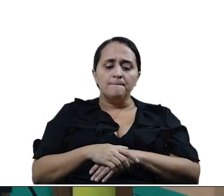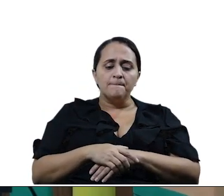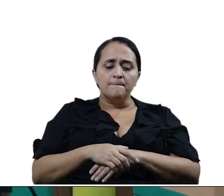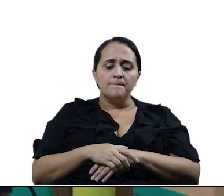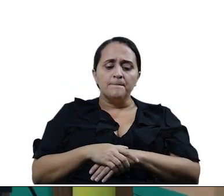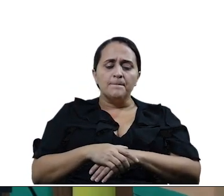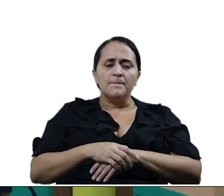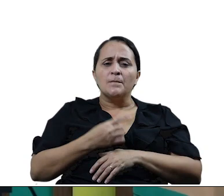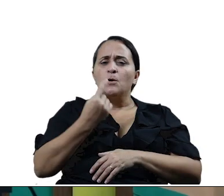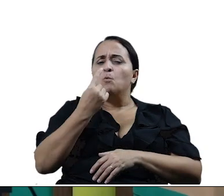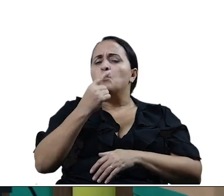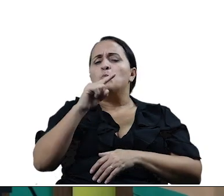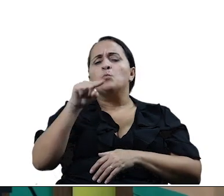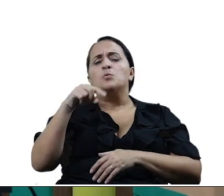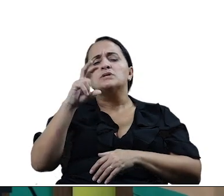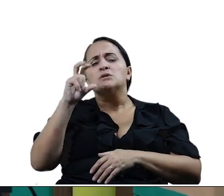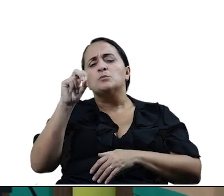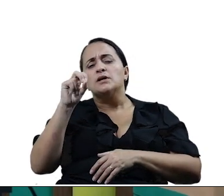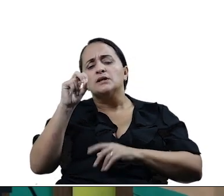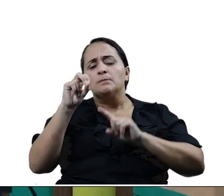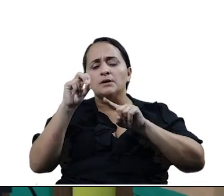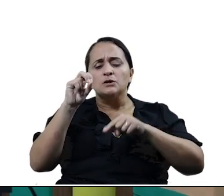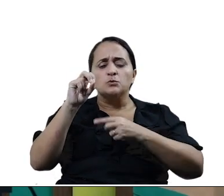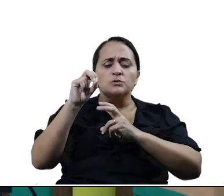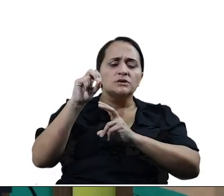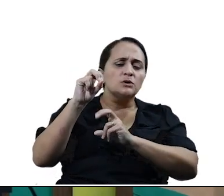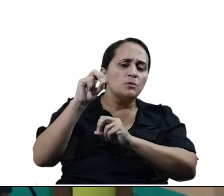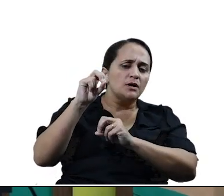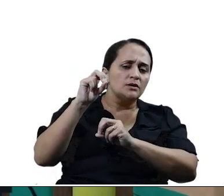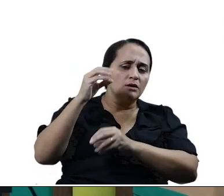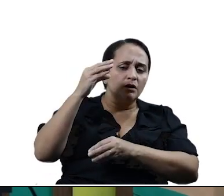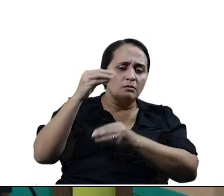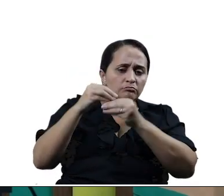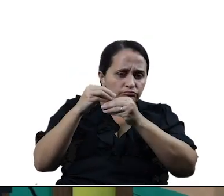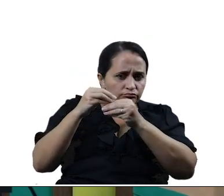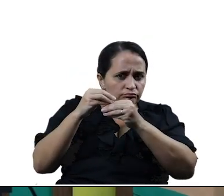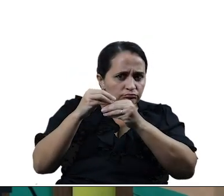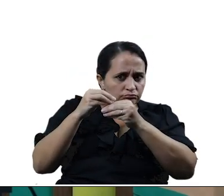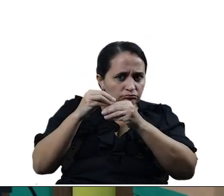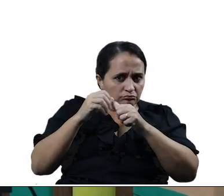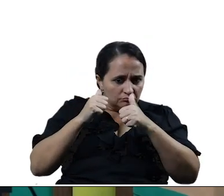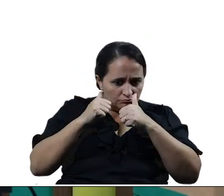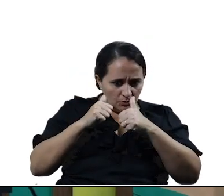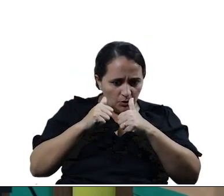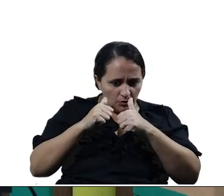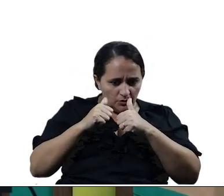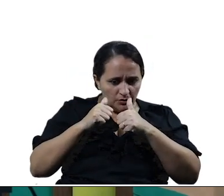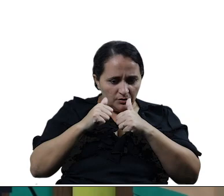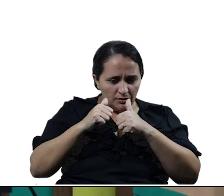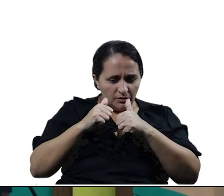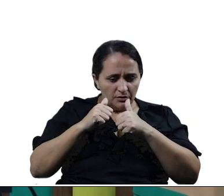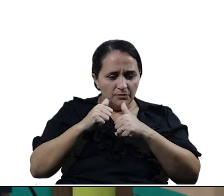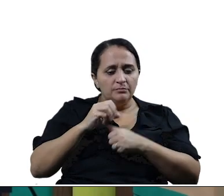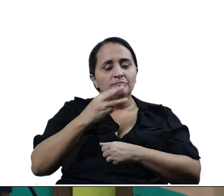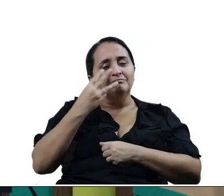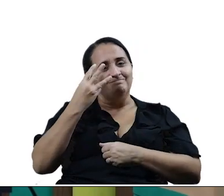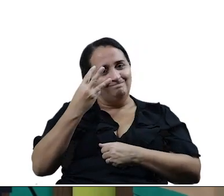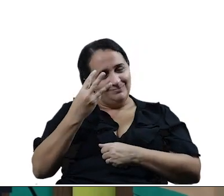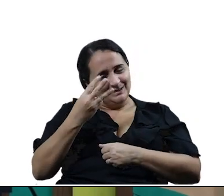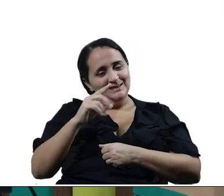1,50 mais 1,50. Vamos agrupar? Se eu agrupar os dois, dá quanto?